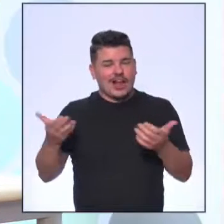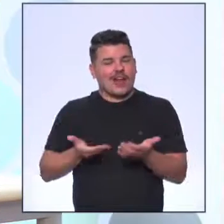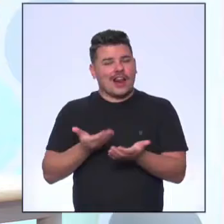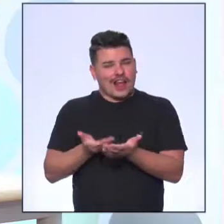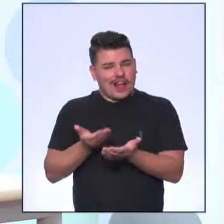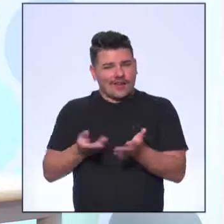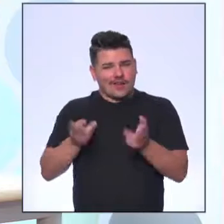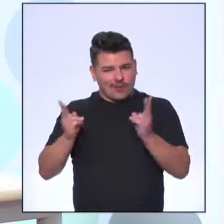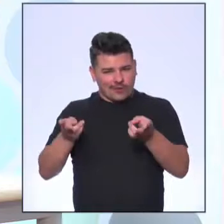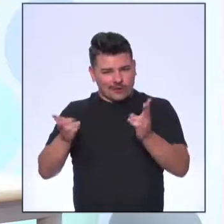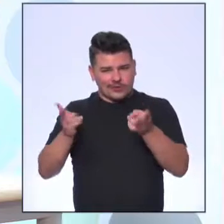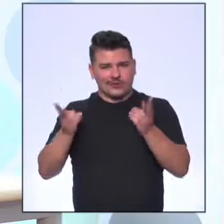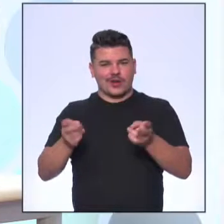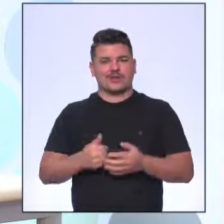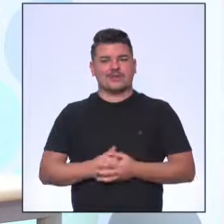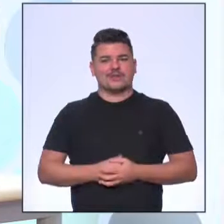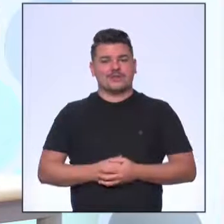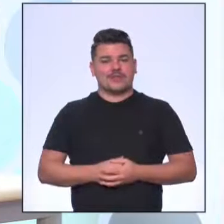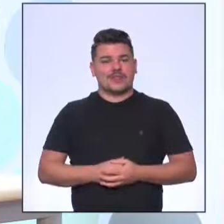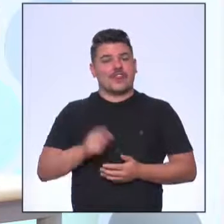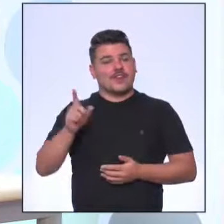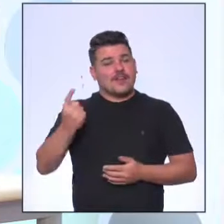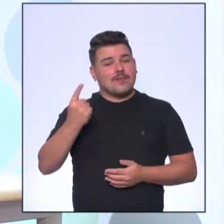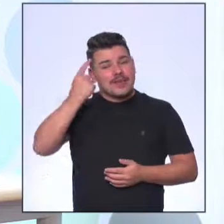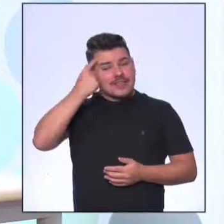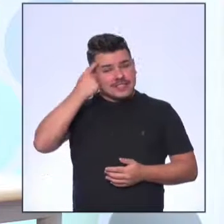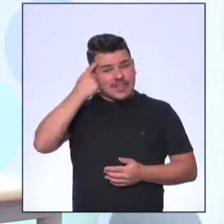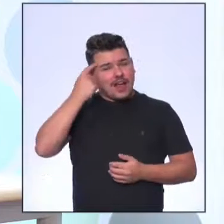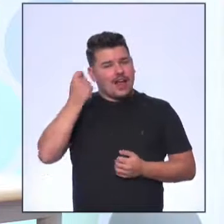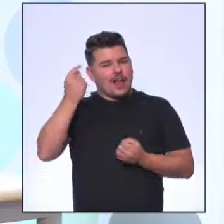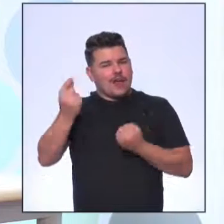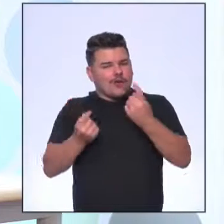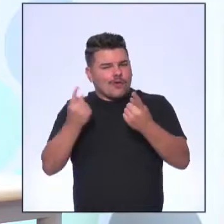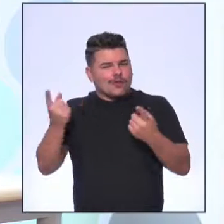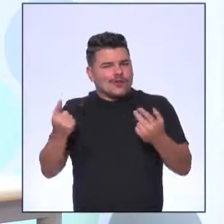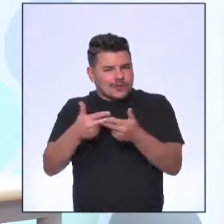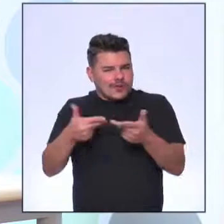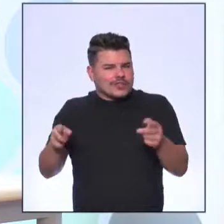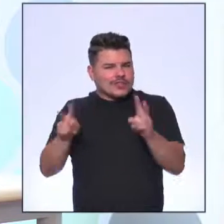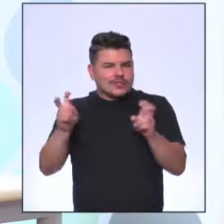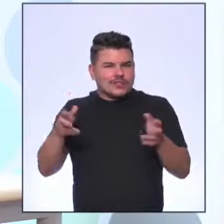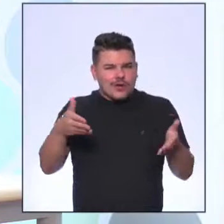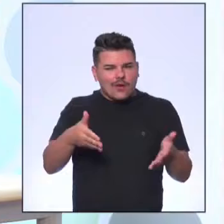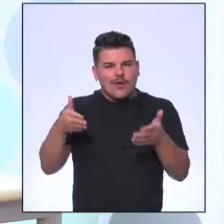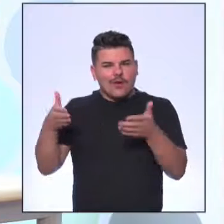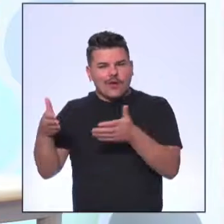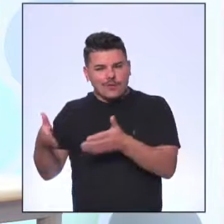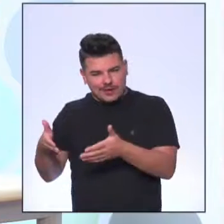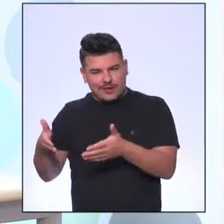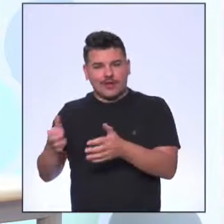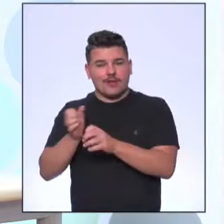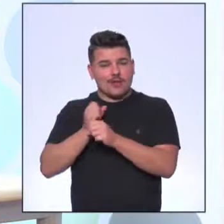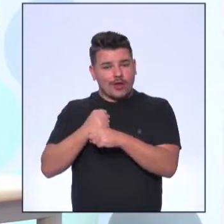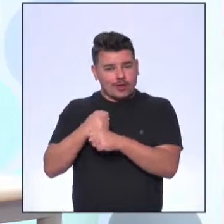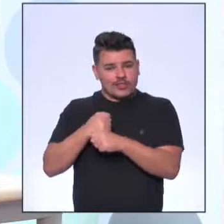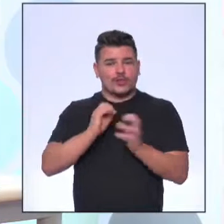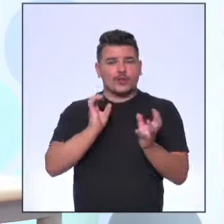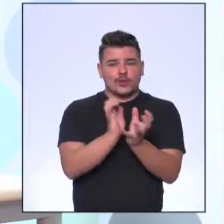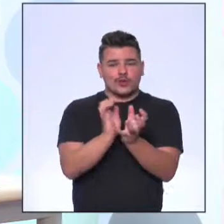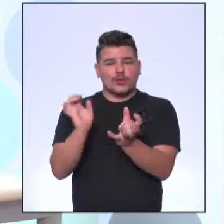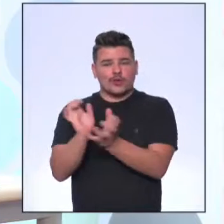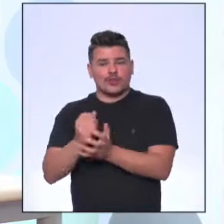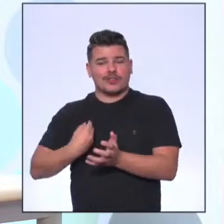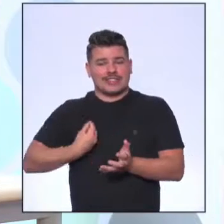aula, né? E vamos pensar em algumas definições que nós temos em biologia, né, dentro de um ecossistema, que também